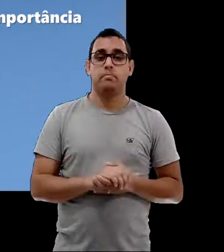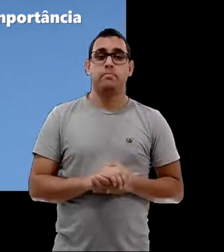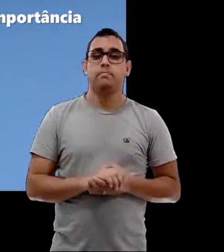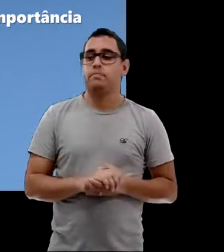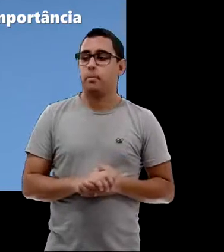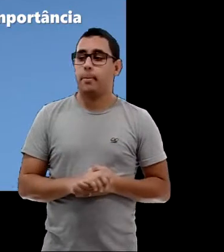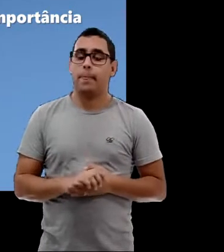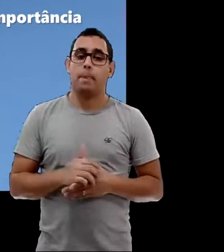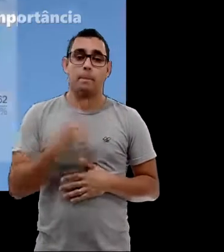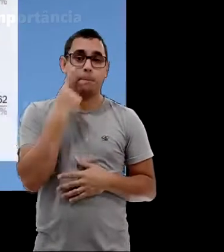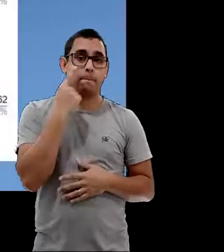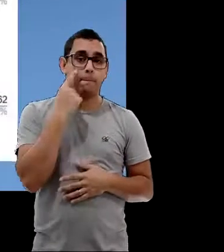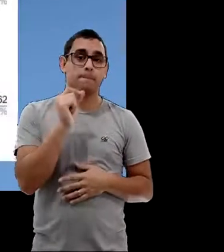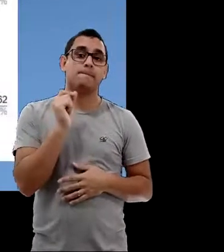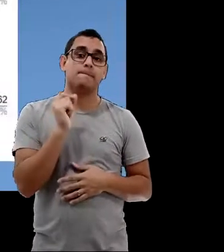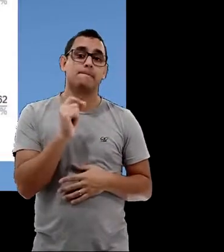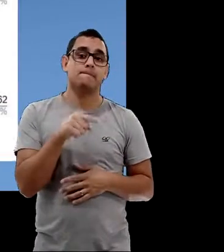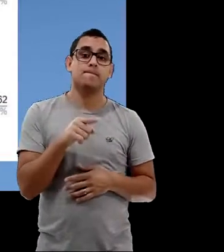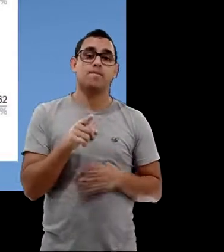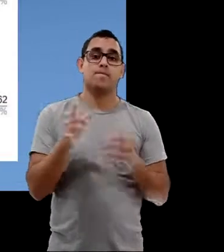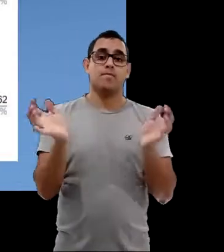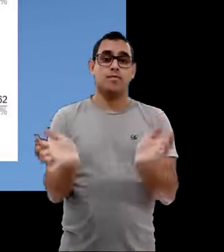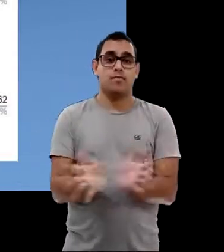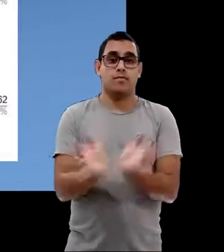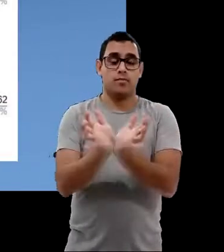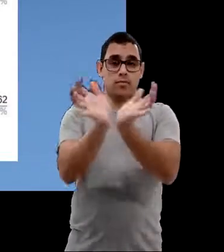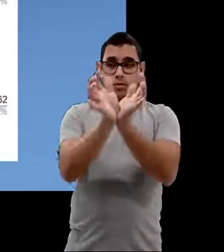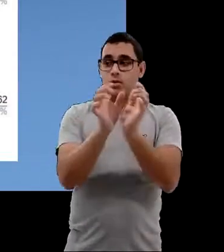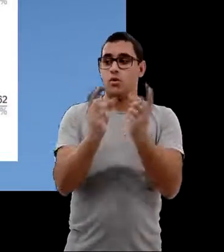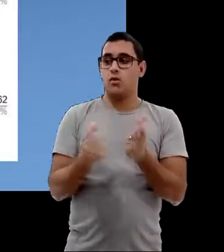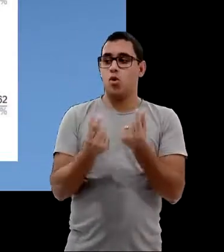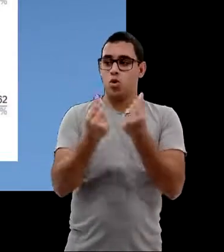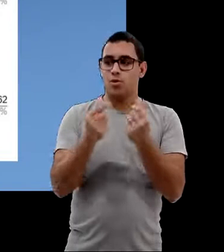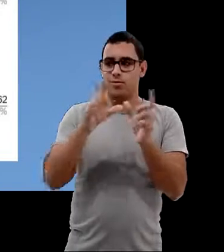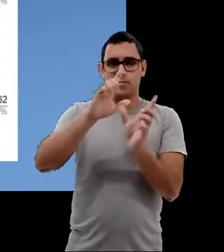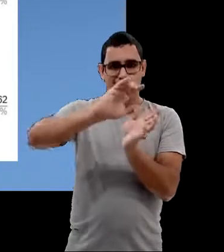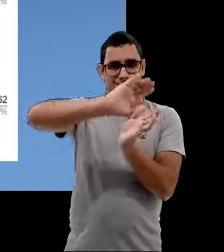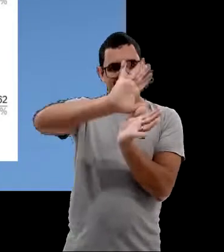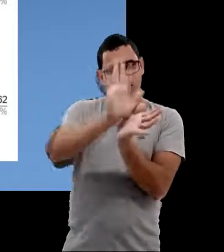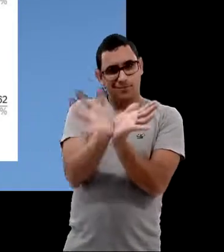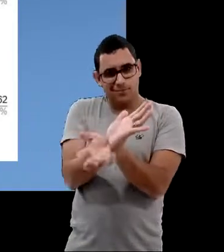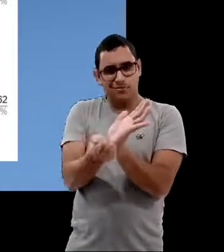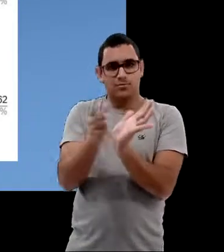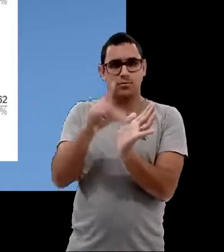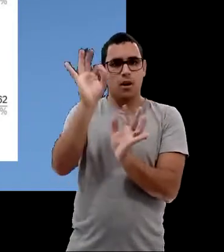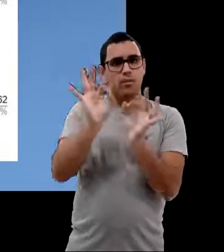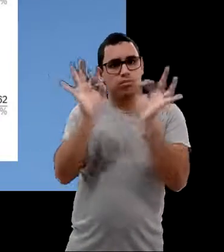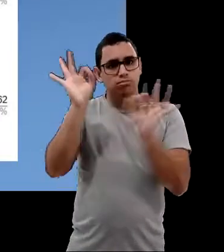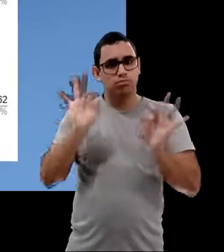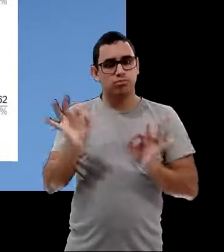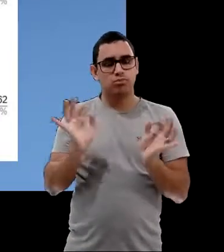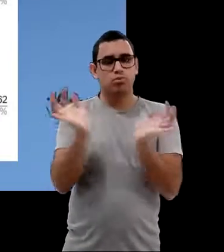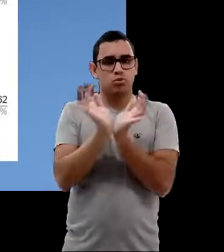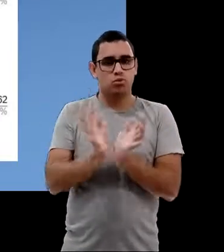nela. Então vamos ver aqui a estratificação econômica. Esse gráfico nos mostra a participação em